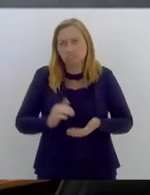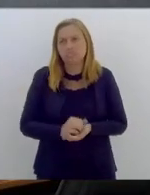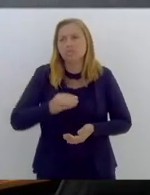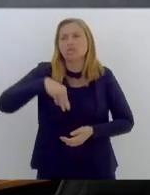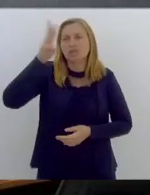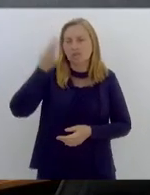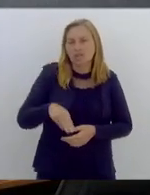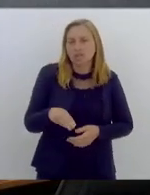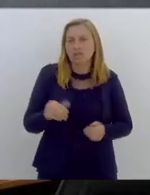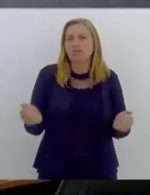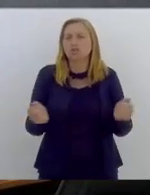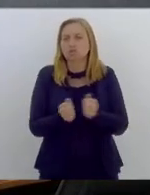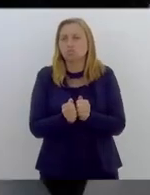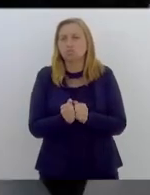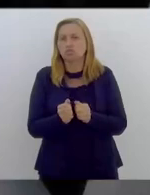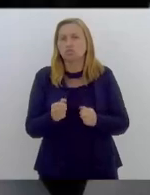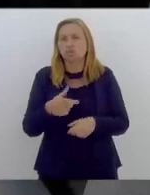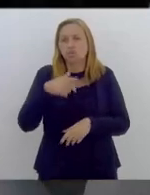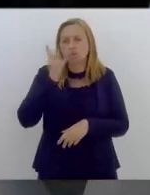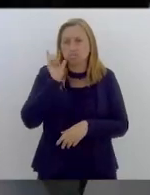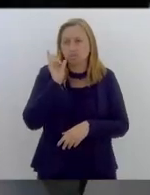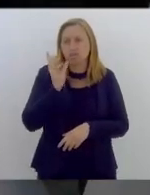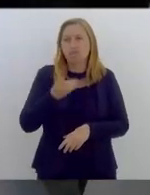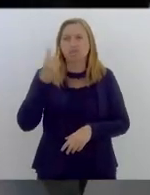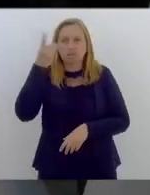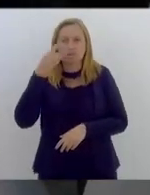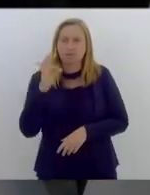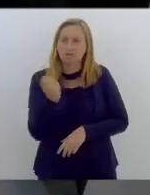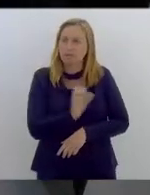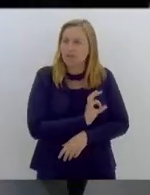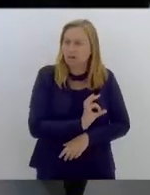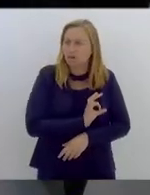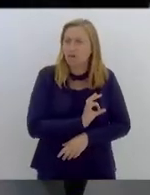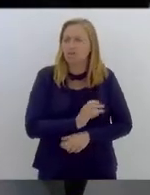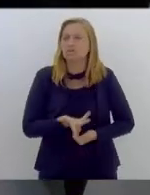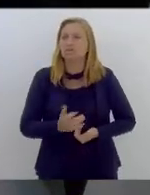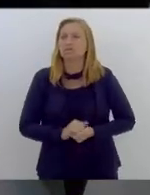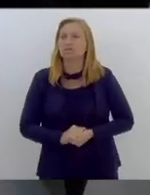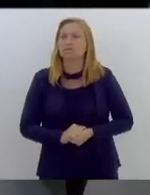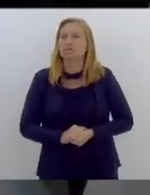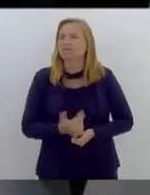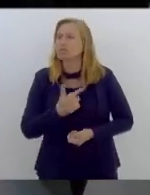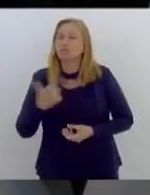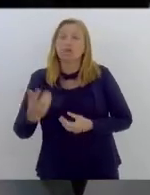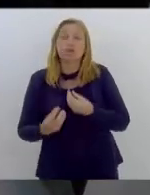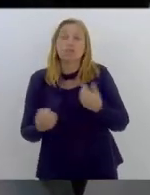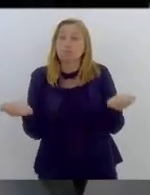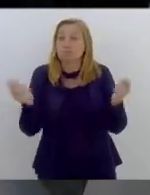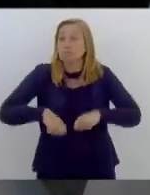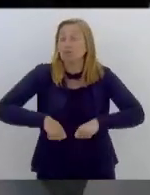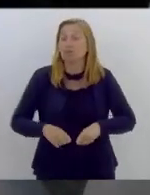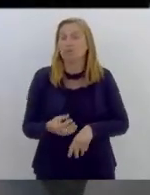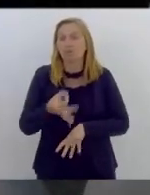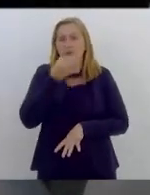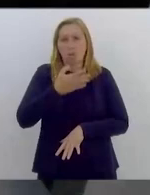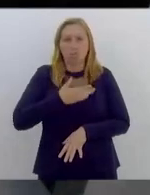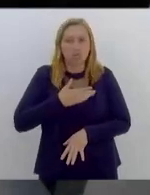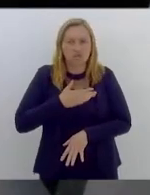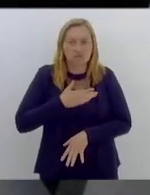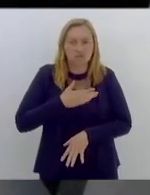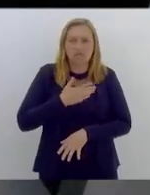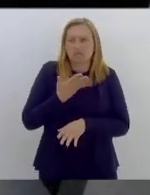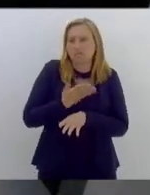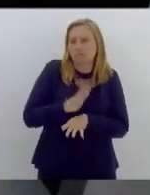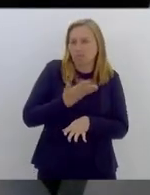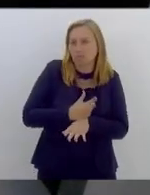a sessão ontem, quando nós debatemos, era a deputada Marta Rocha, que tem também idêntica posição. Não há possibilidade, na minha opinião, de se